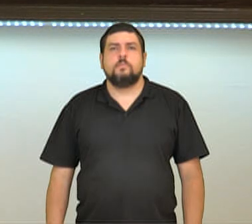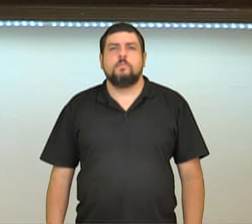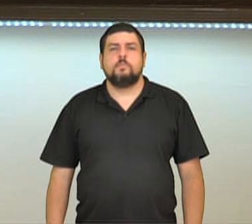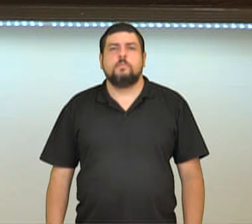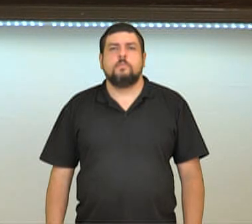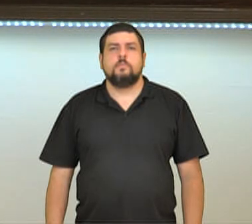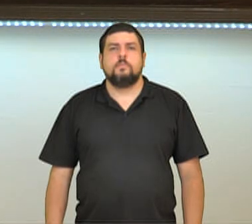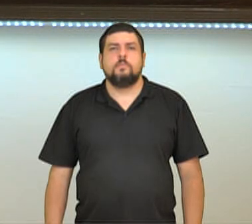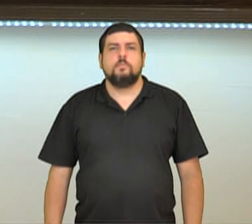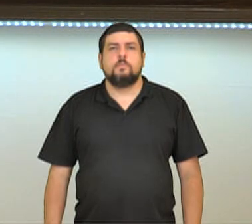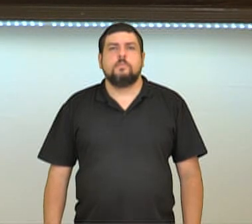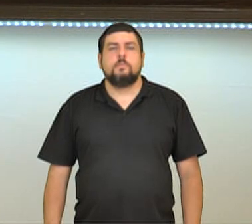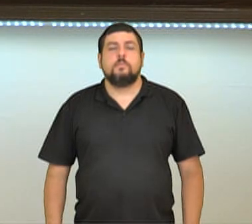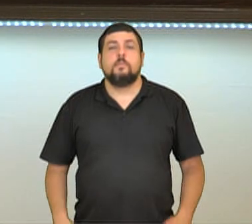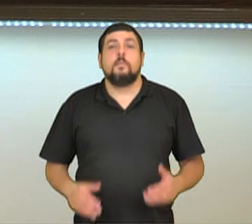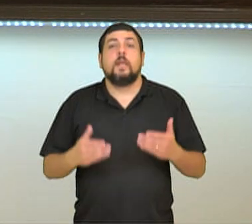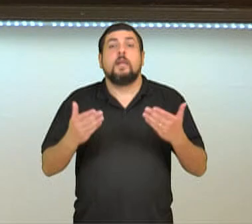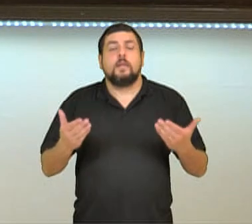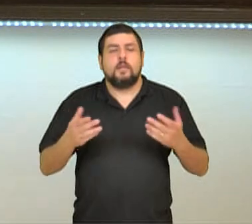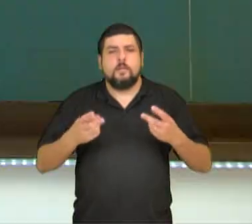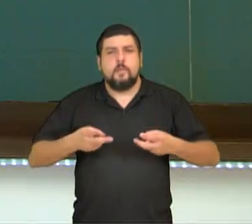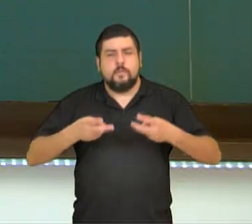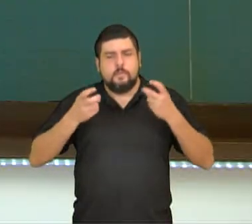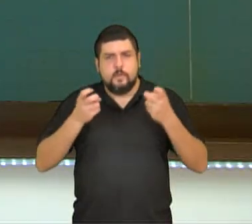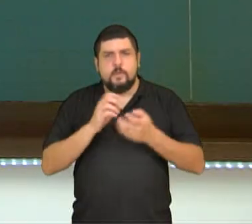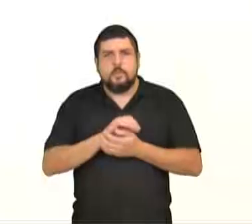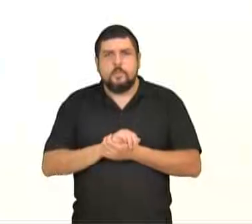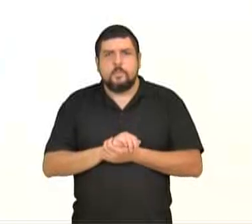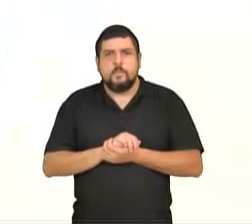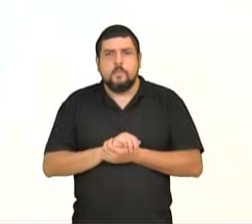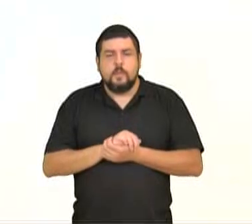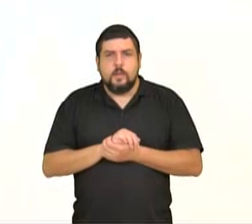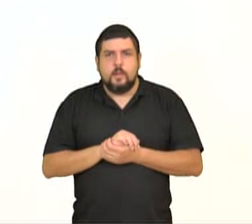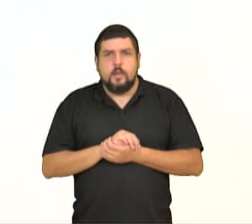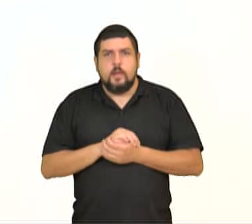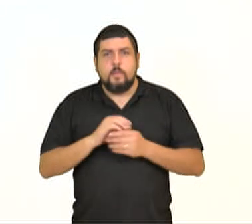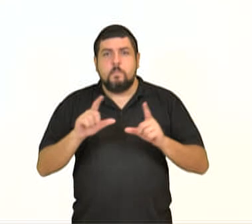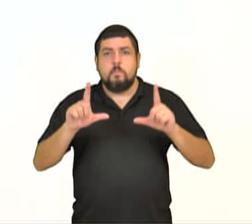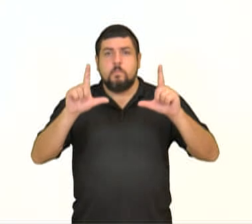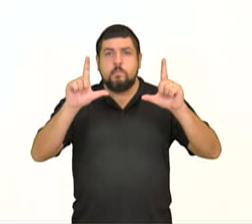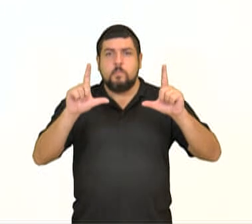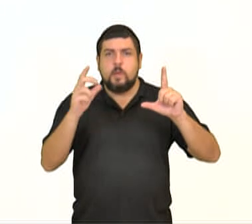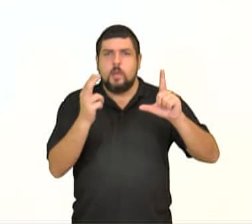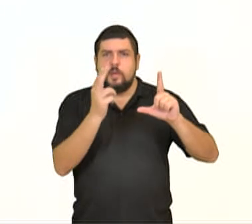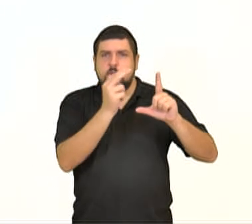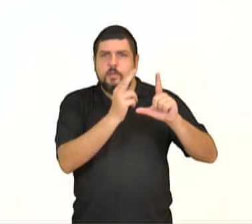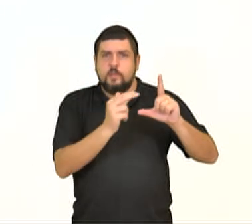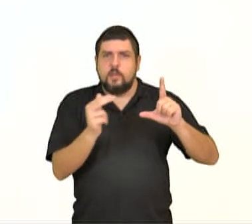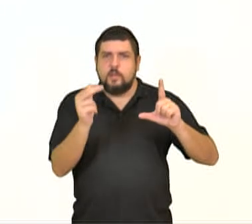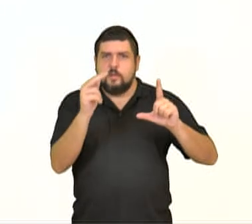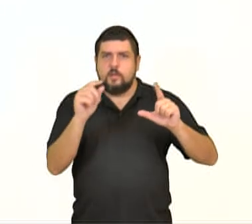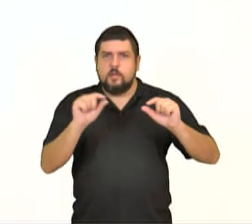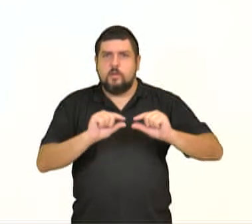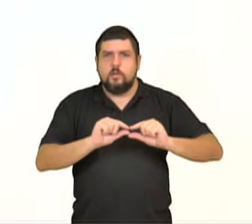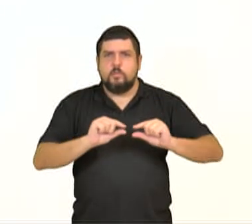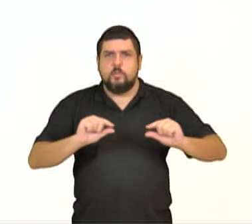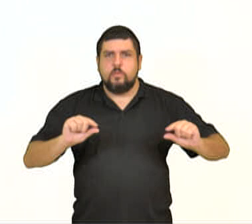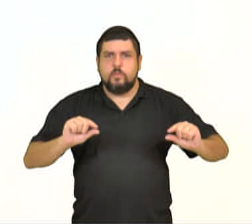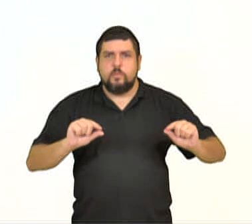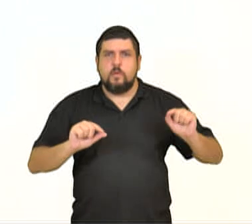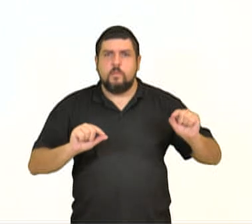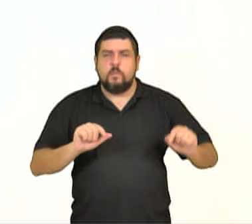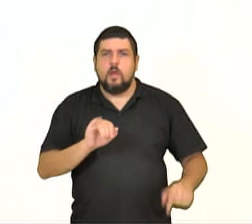E aí, pessoal, observem lá então que o pronome demonstrativo isso, né, ele faz referência à